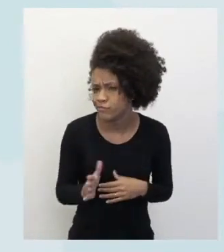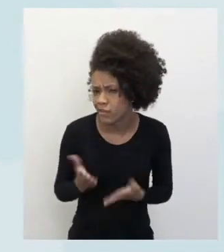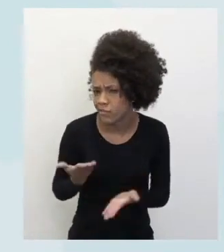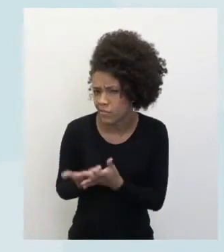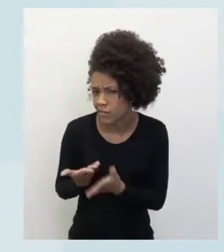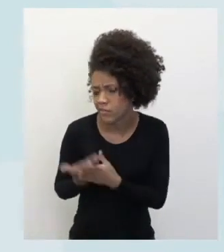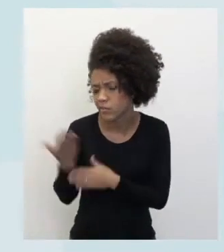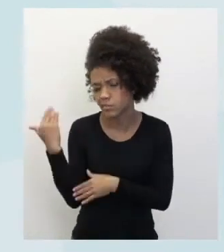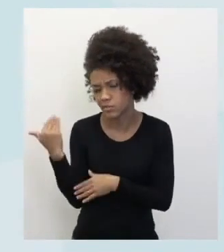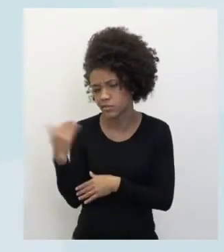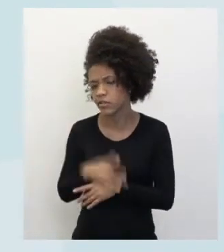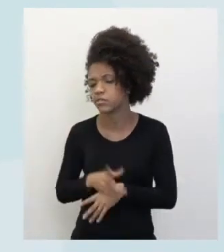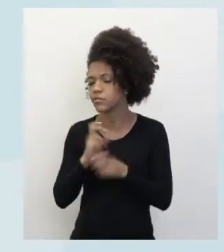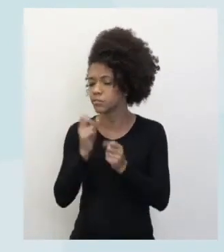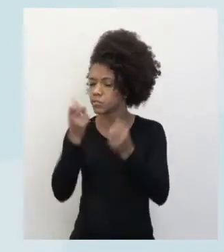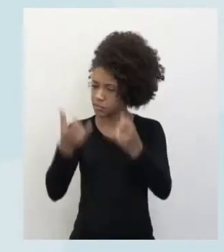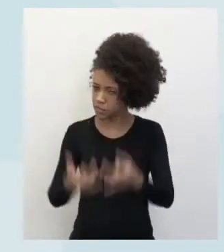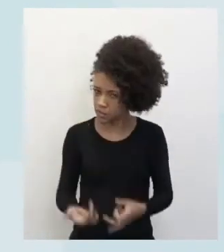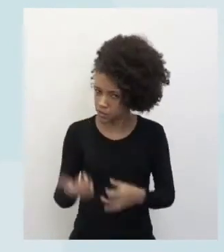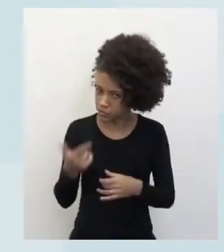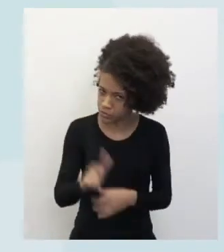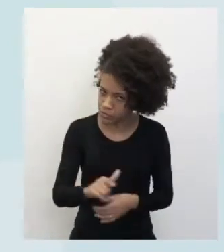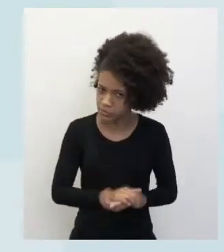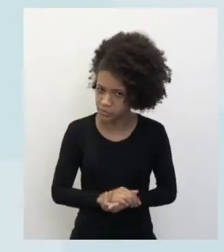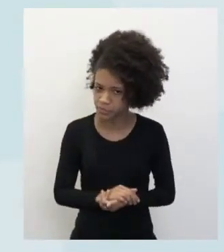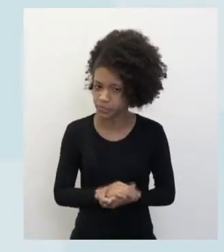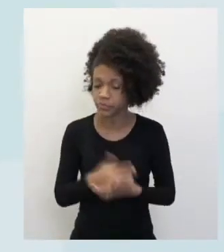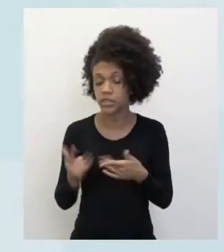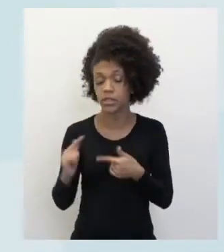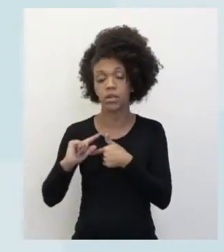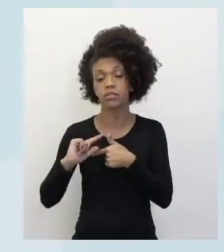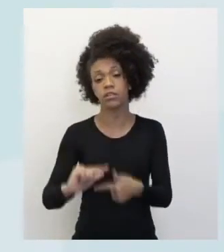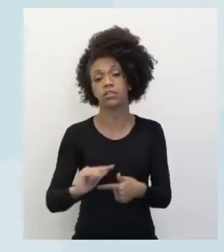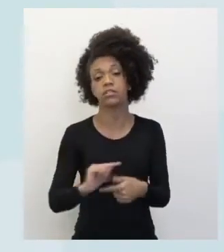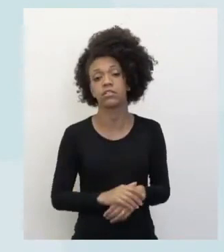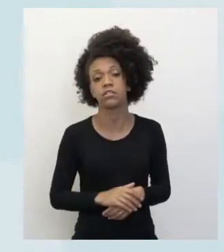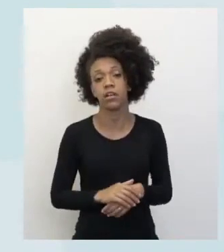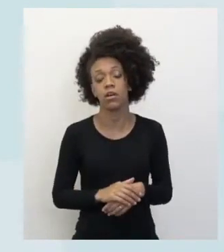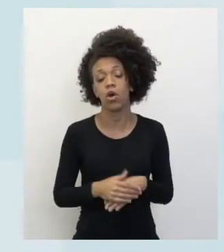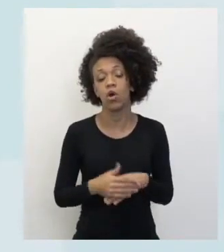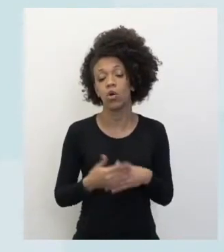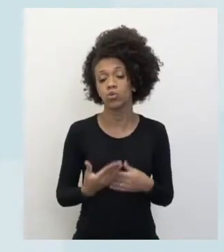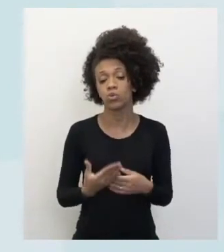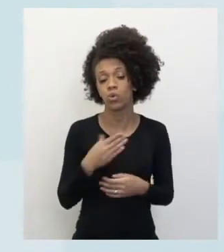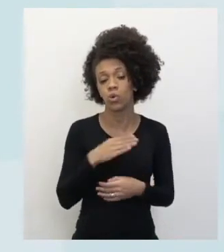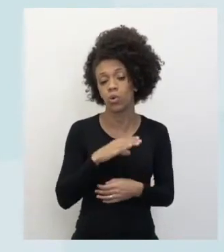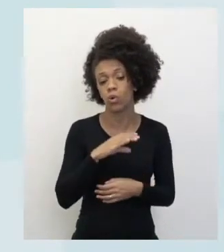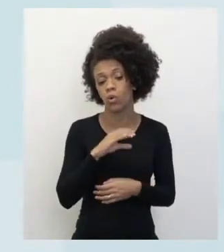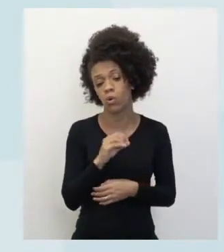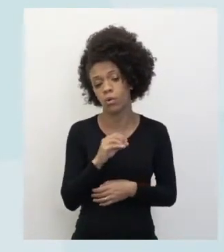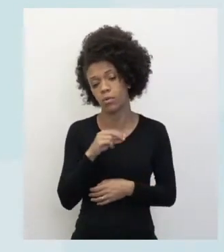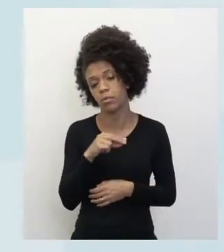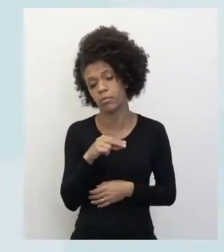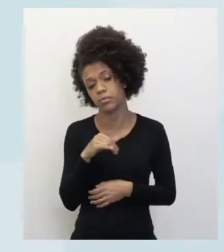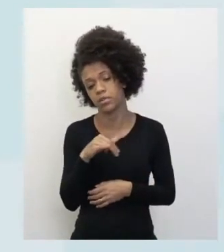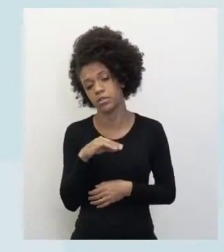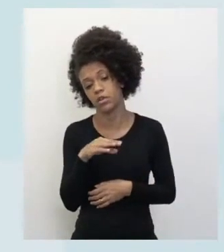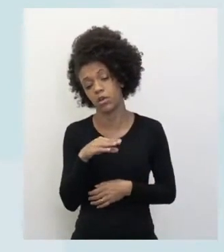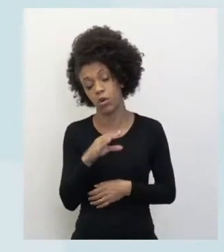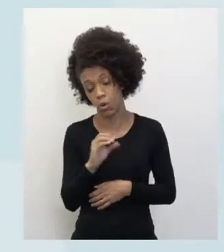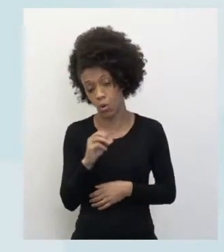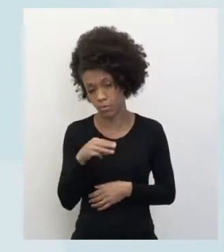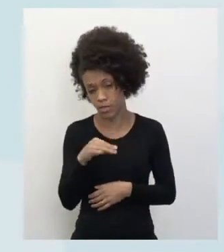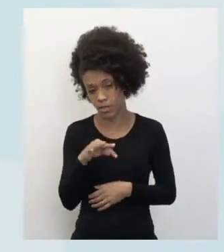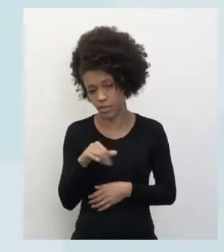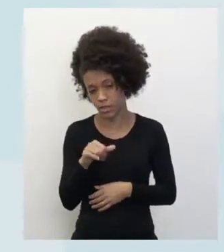anterior e reforçaremos aqui. Então, a tradição germânica do comitatus, que é a questão da fidelidade,